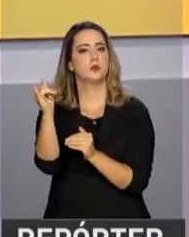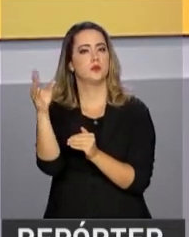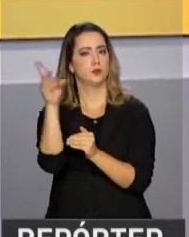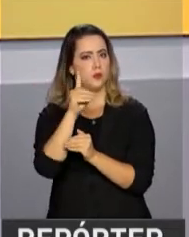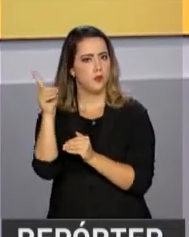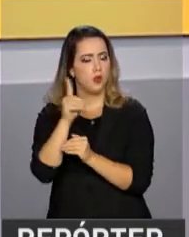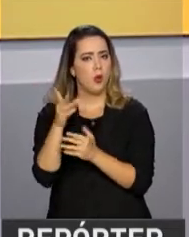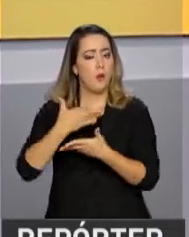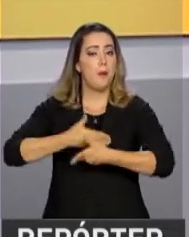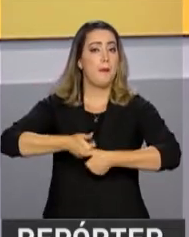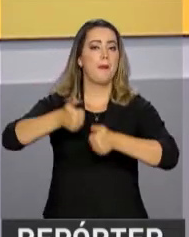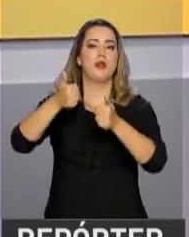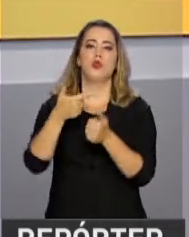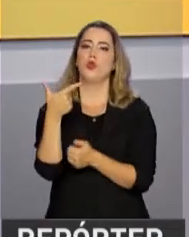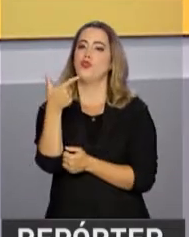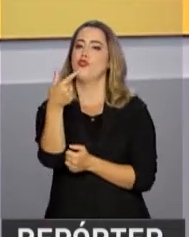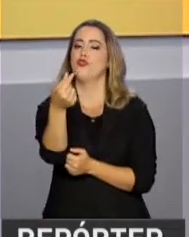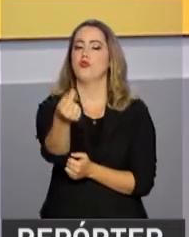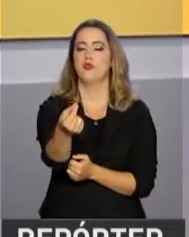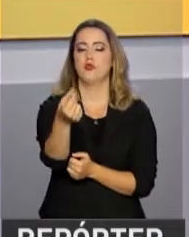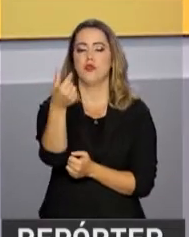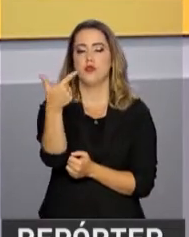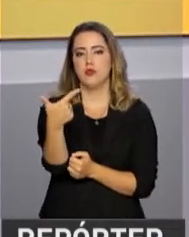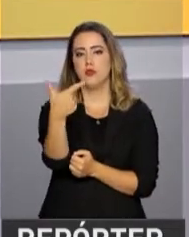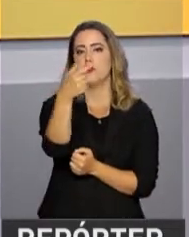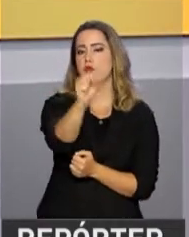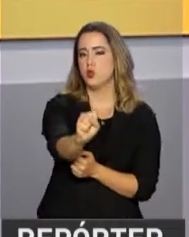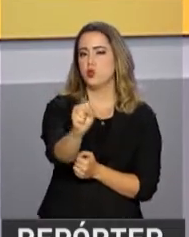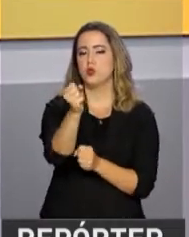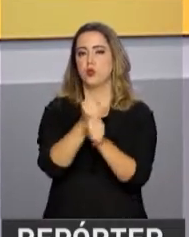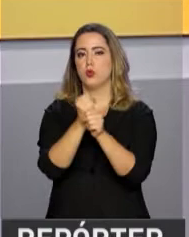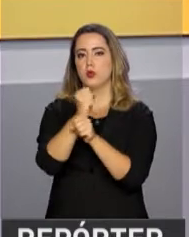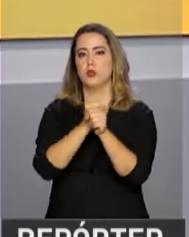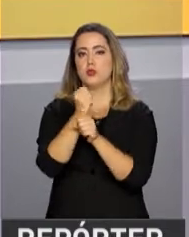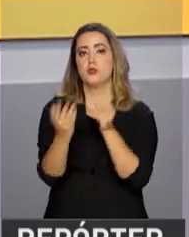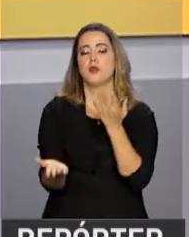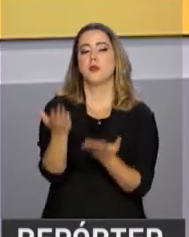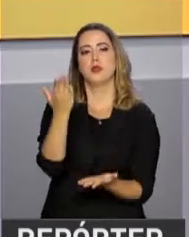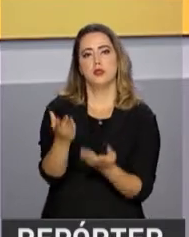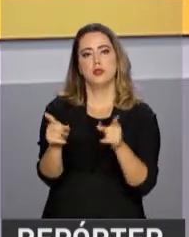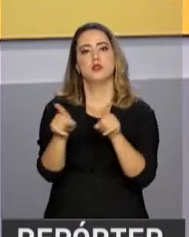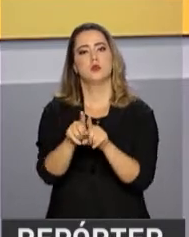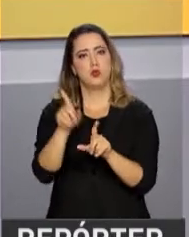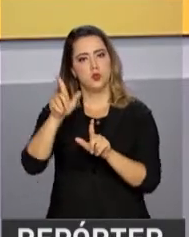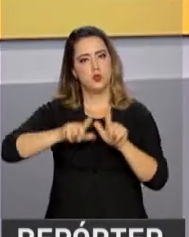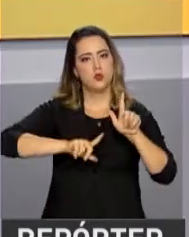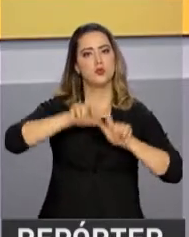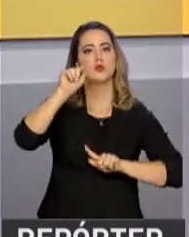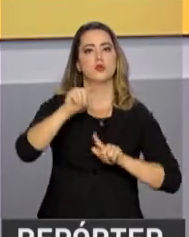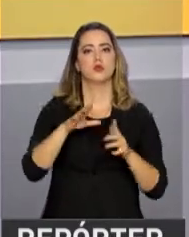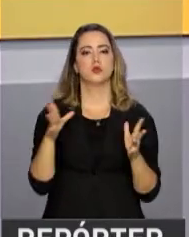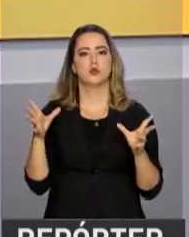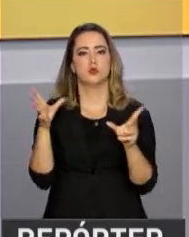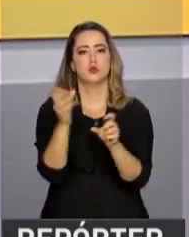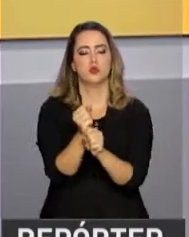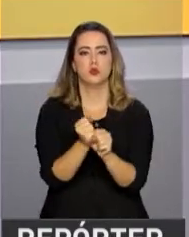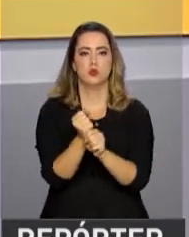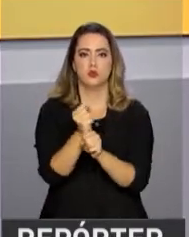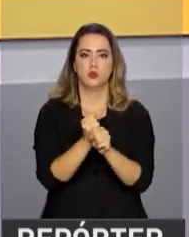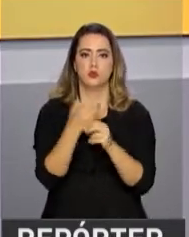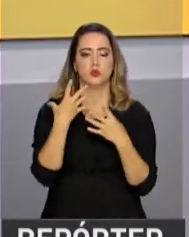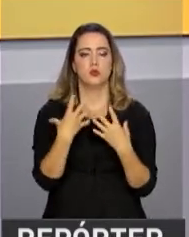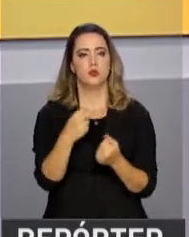dos últimos 28 anos a balança comercial também já é recorde no acumulado do ano confira na reportagem de